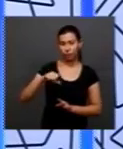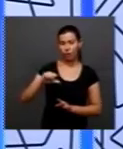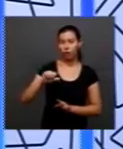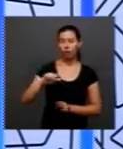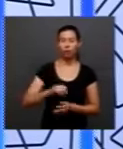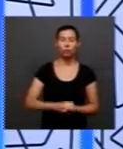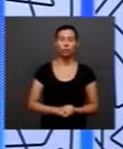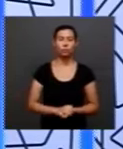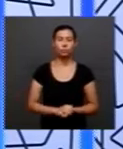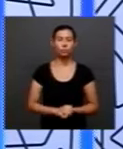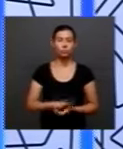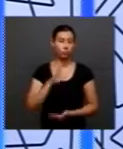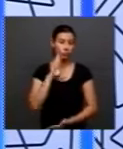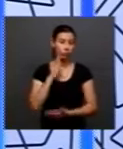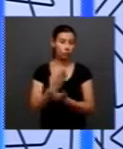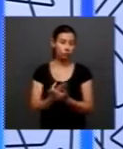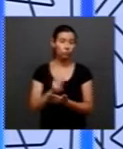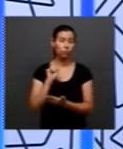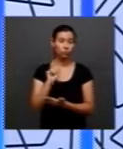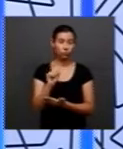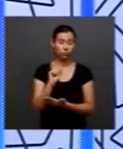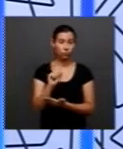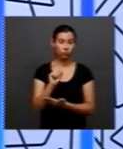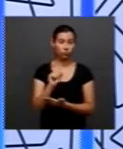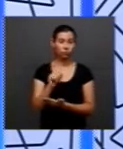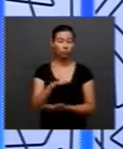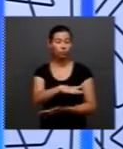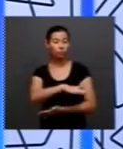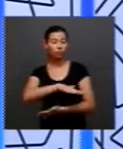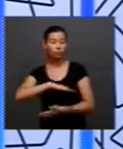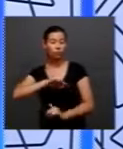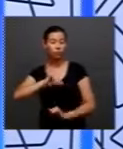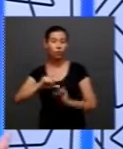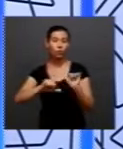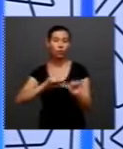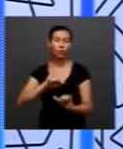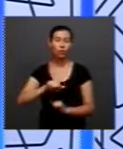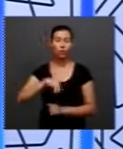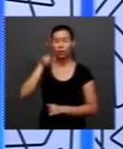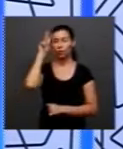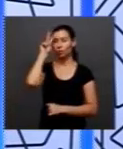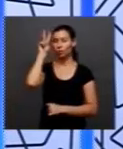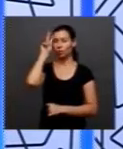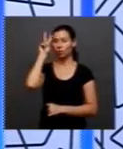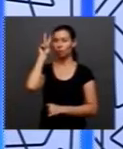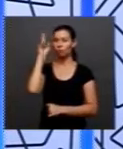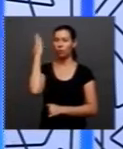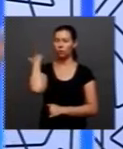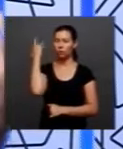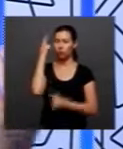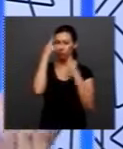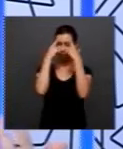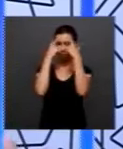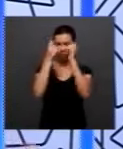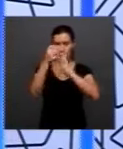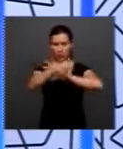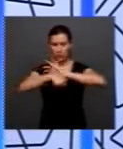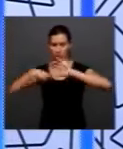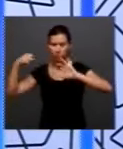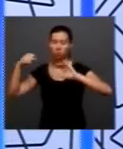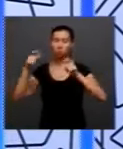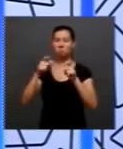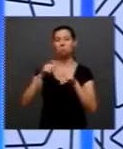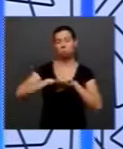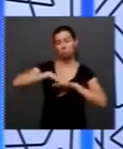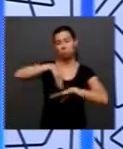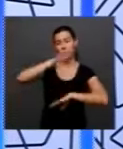a gente observar a história, a história nos mostra isso, que a violência era muito maior há uns anos atrás, para a